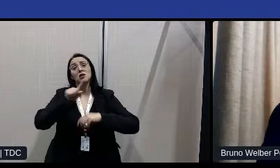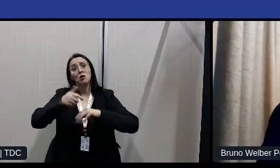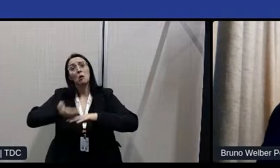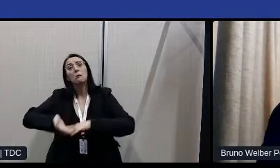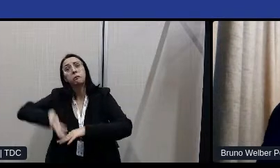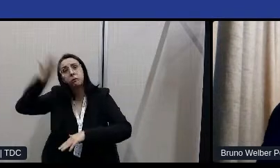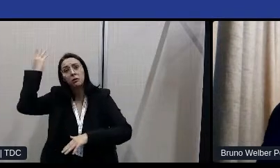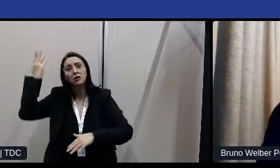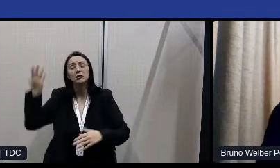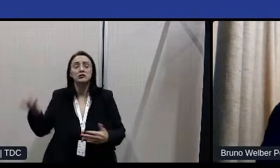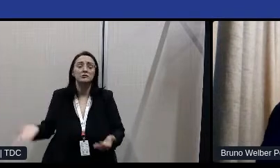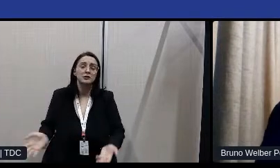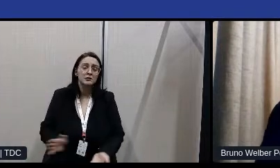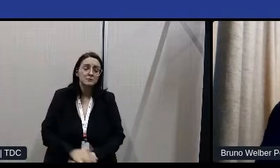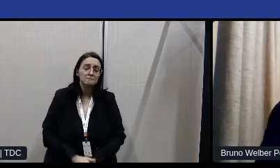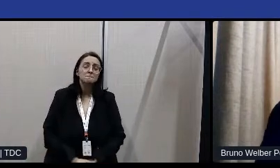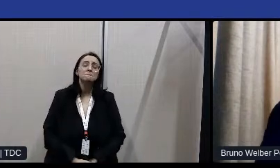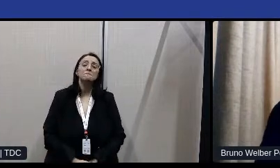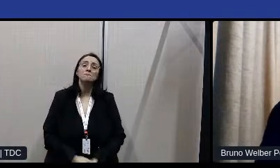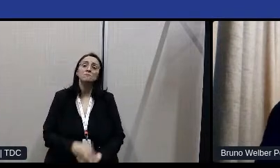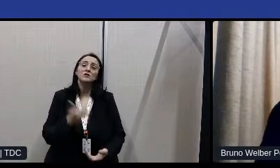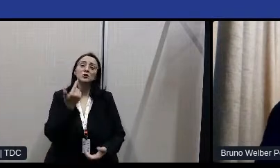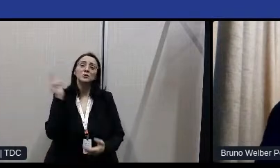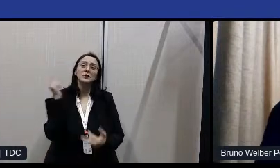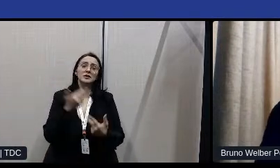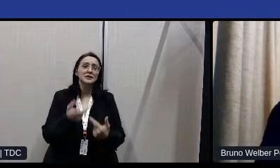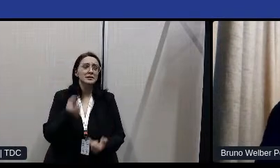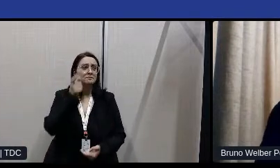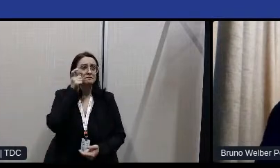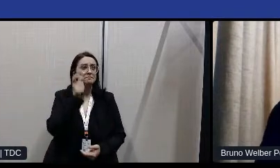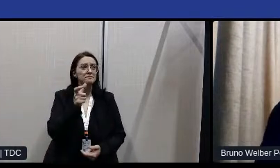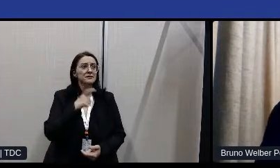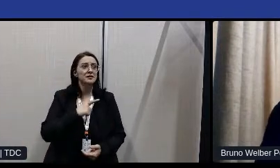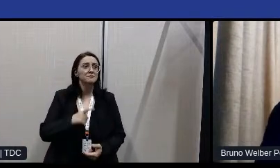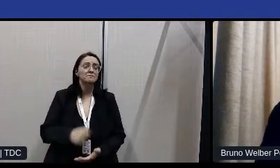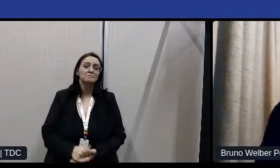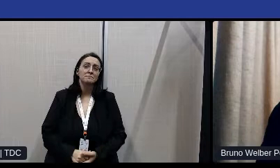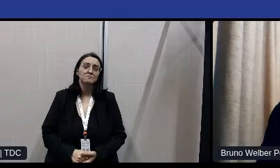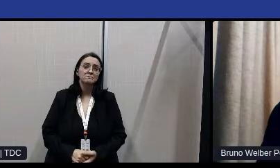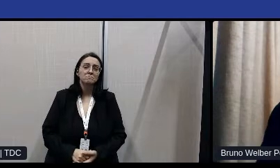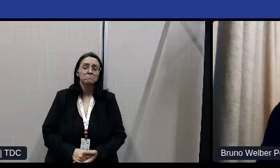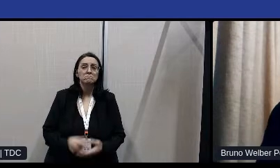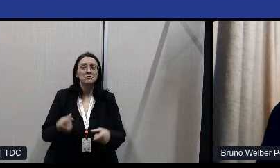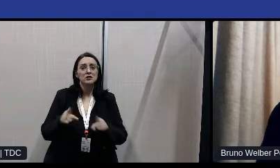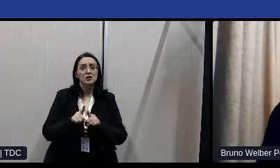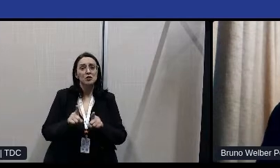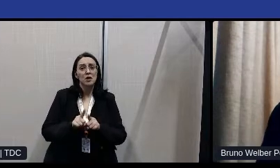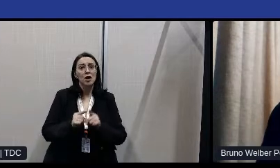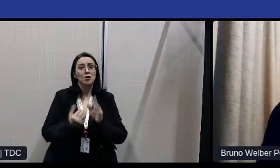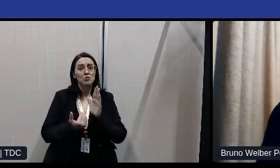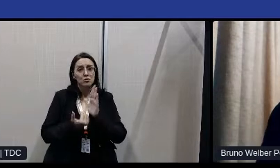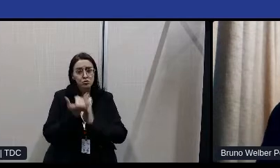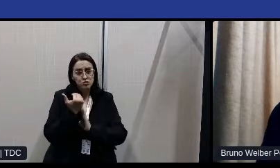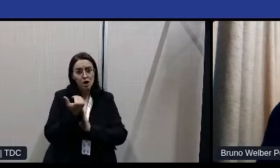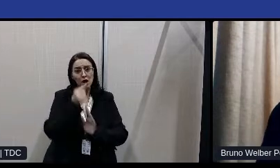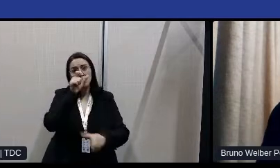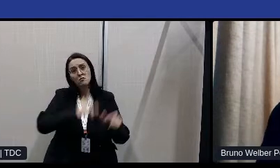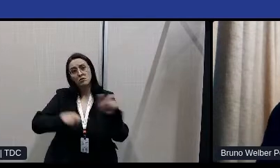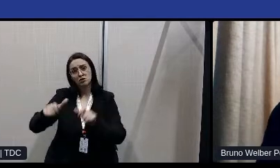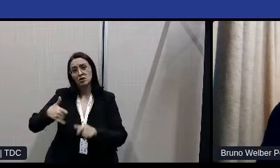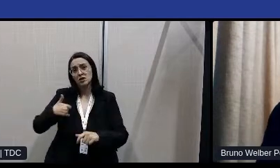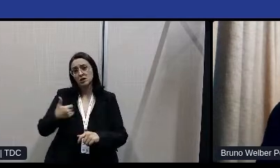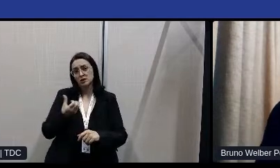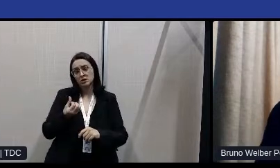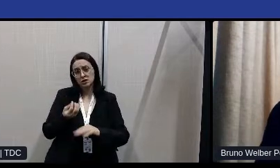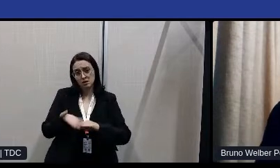atenção. Outro ponto interessante, ao mesmo tempo que cresceu as pessoas com mais de 60